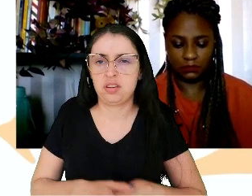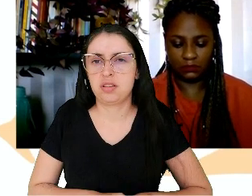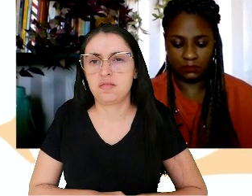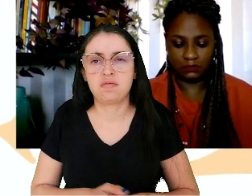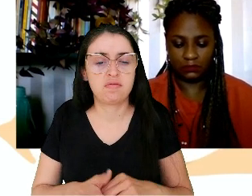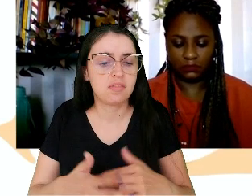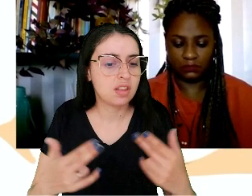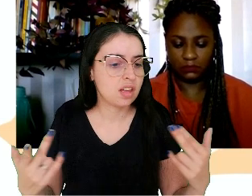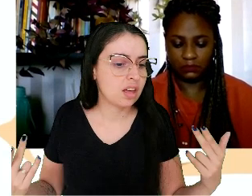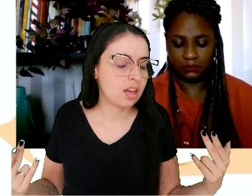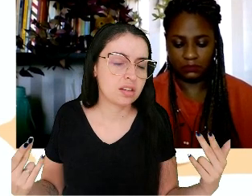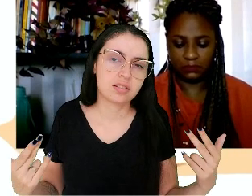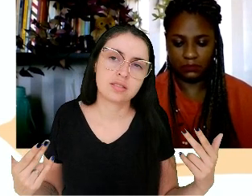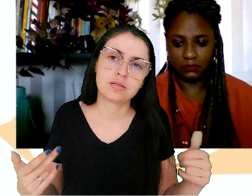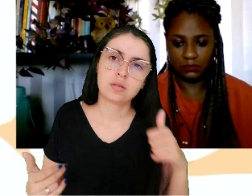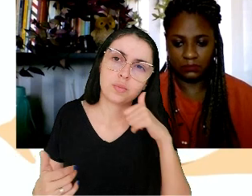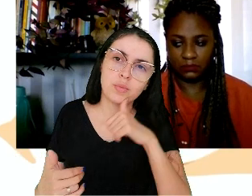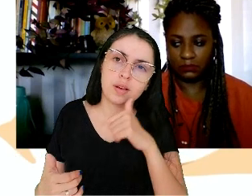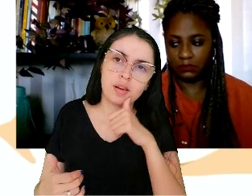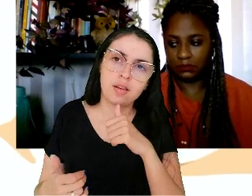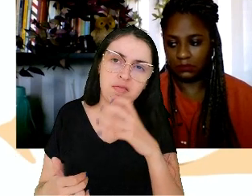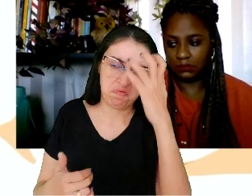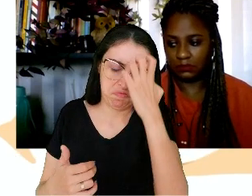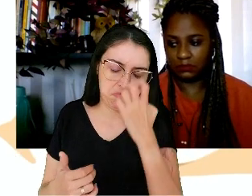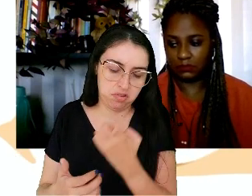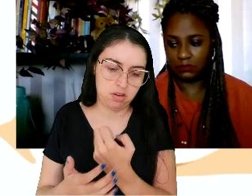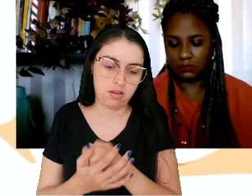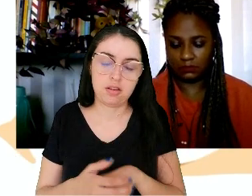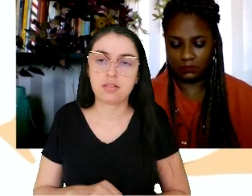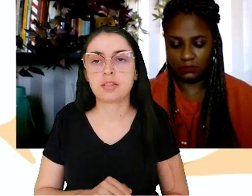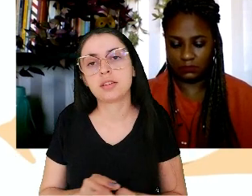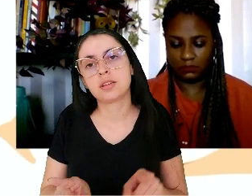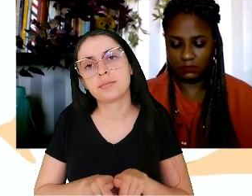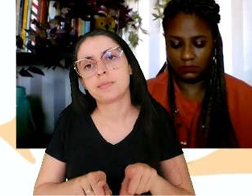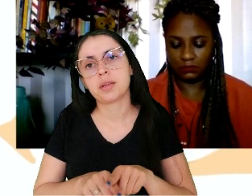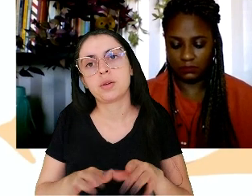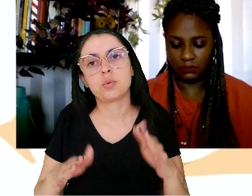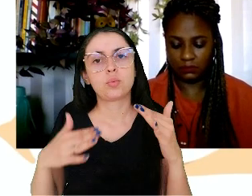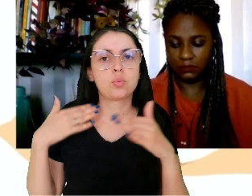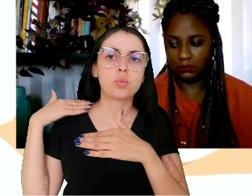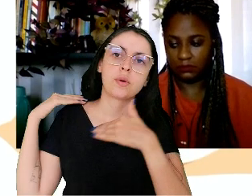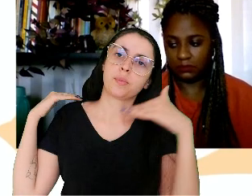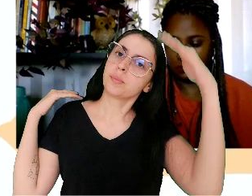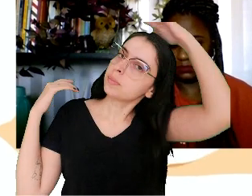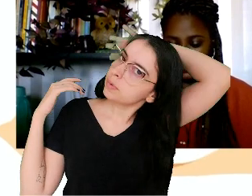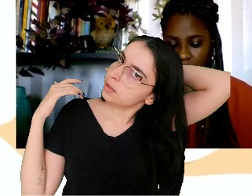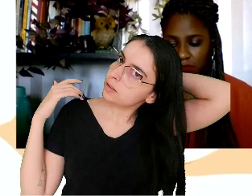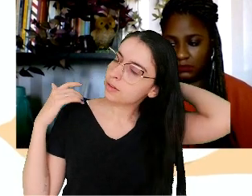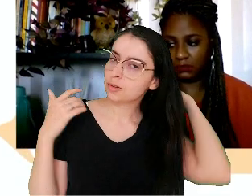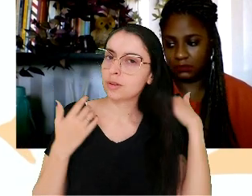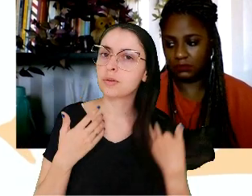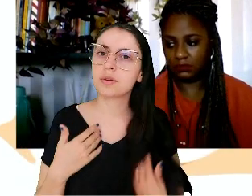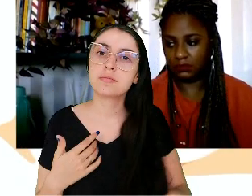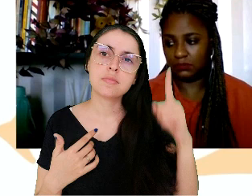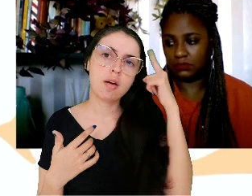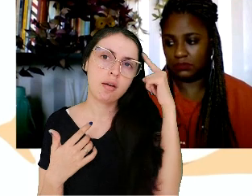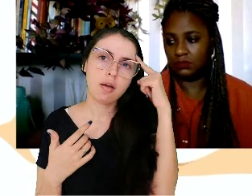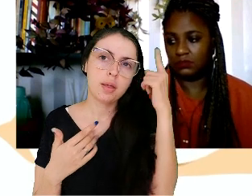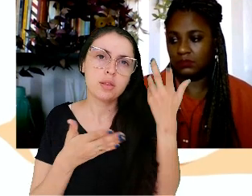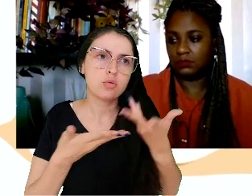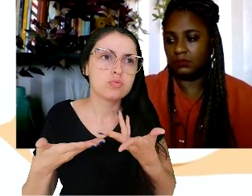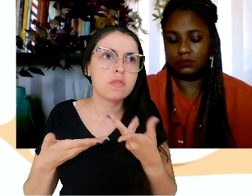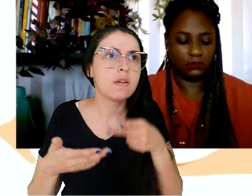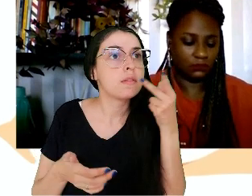Havia várias maneiras de se tornar uma mulher caída, incluindo usar o cabelo para o lado, ter ideias